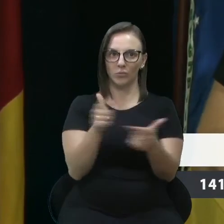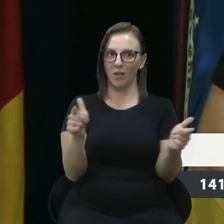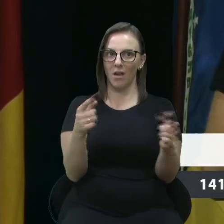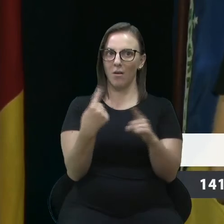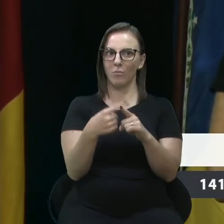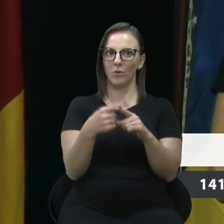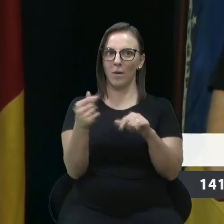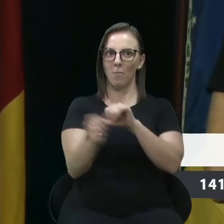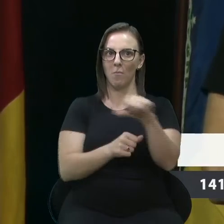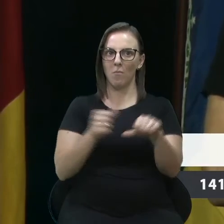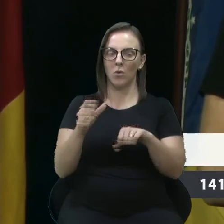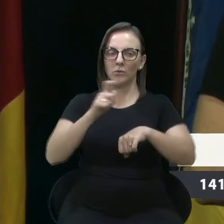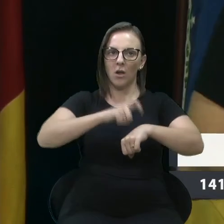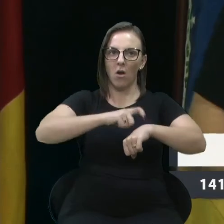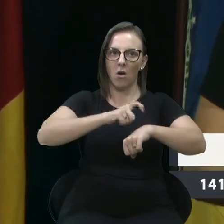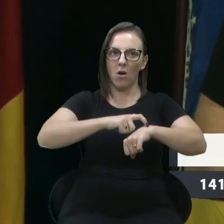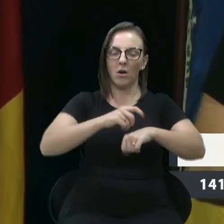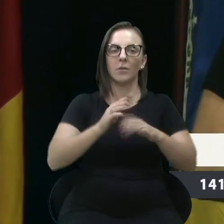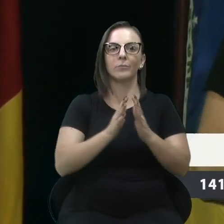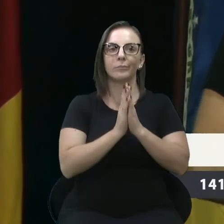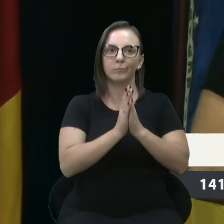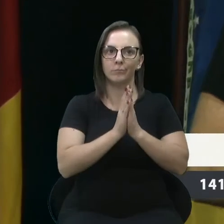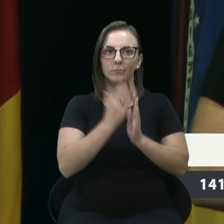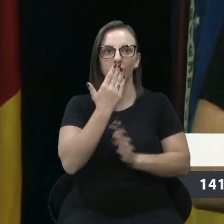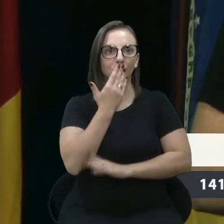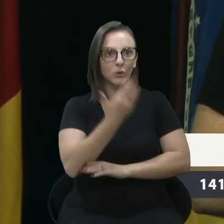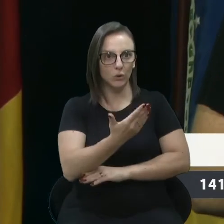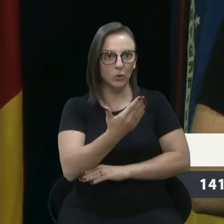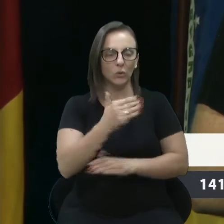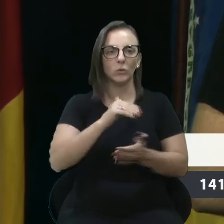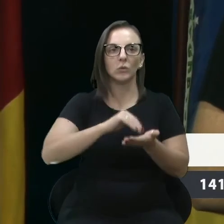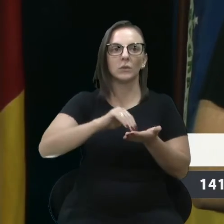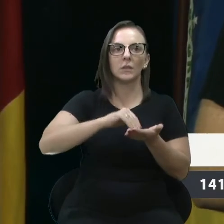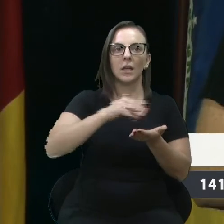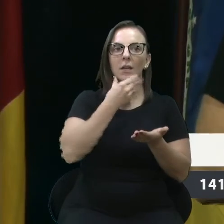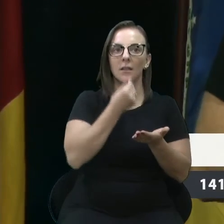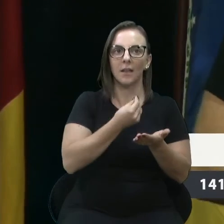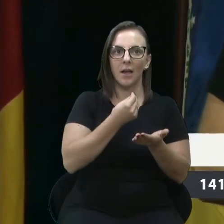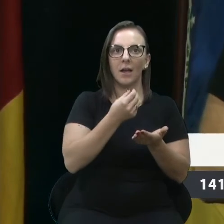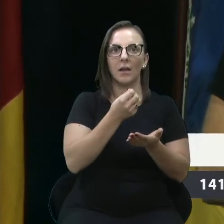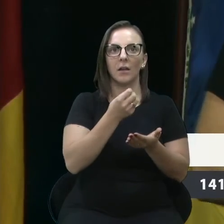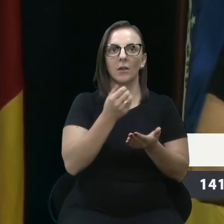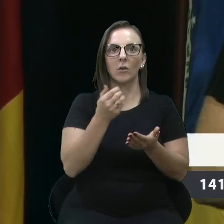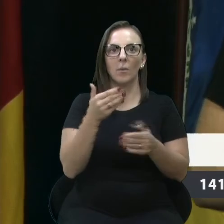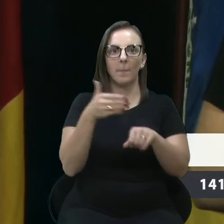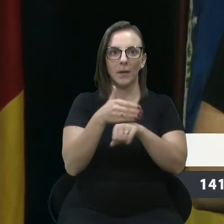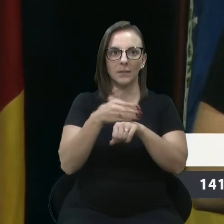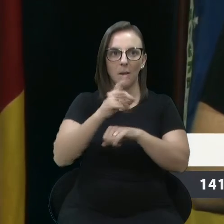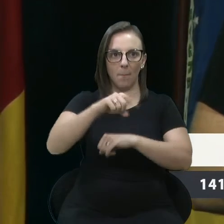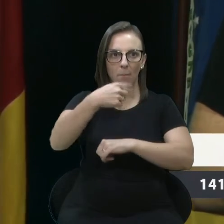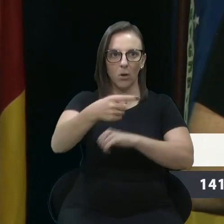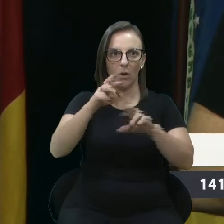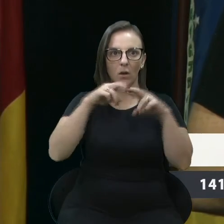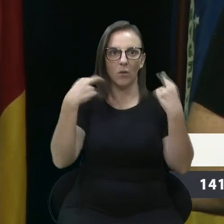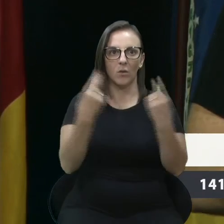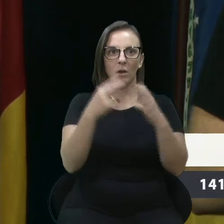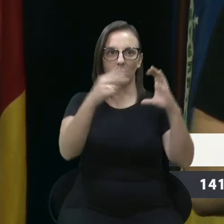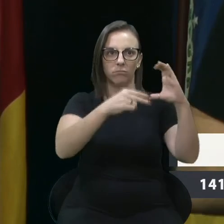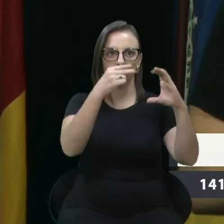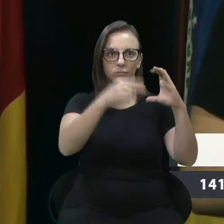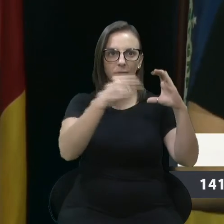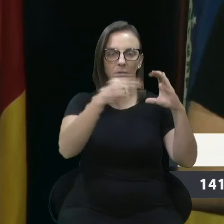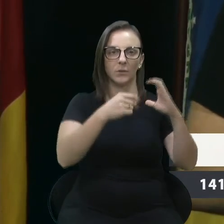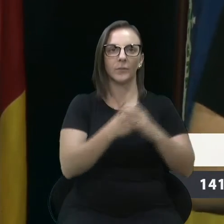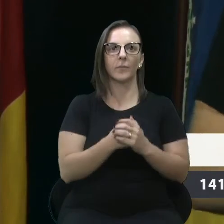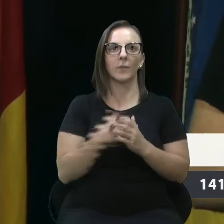horários. Então fica aqui o meu apelo para que o secretário se esteja presente na próxima sessão da Câmara de Vereadores. Para